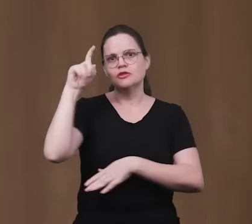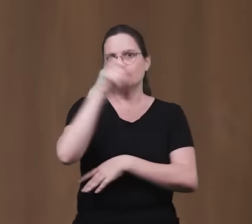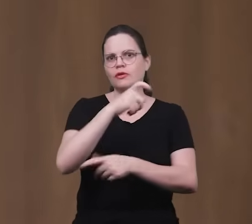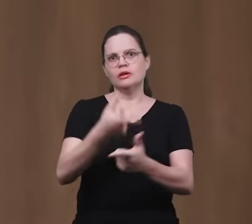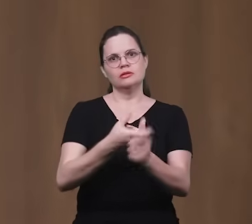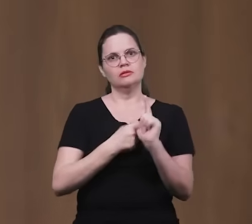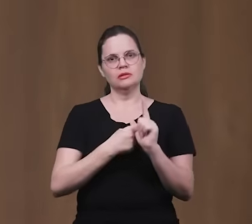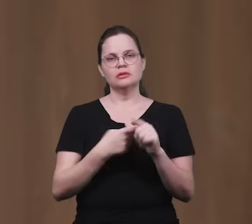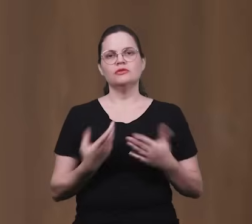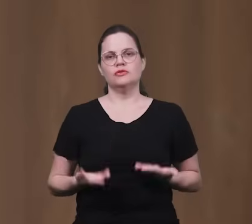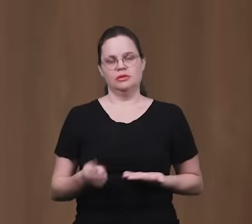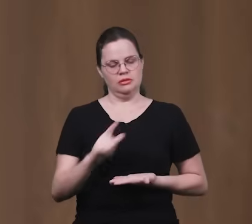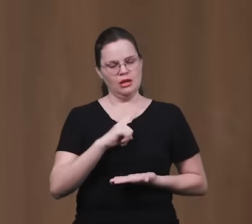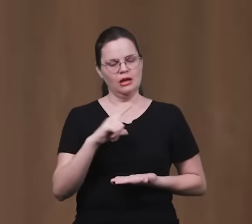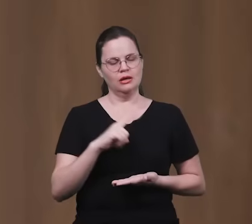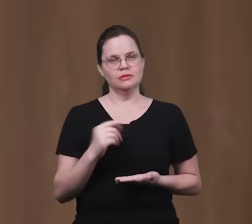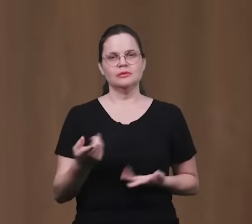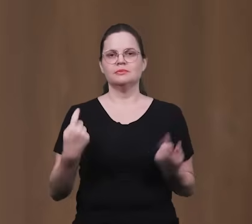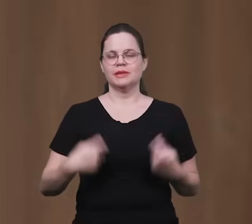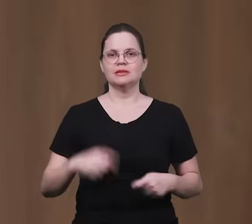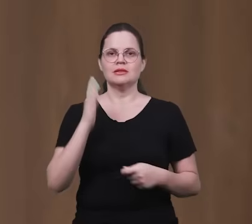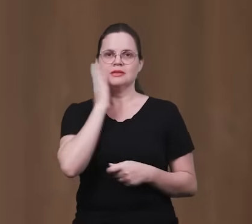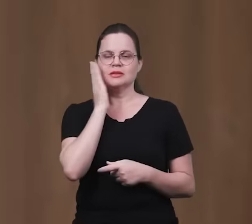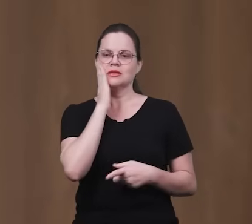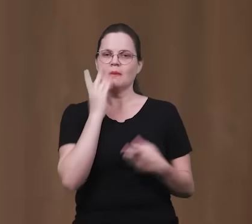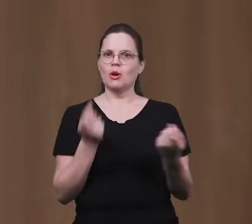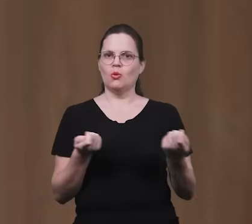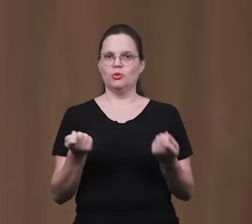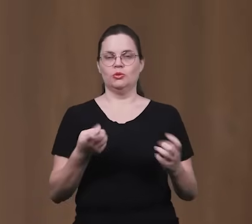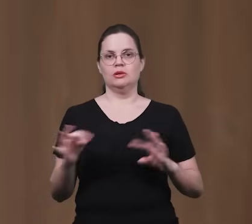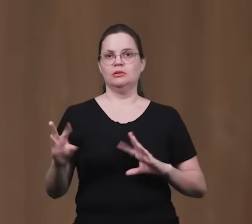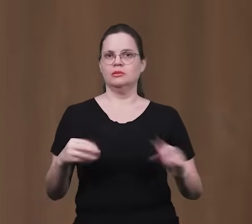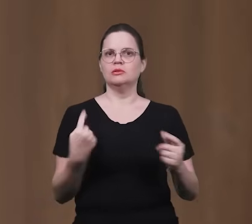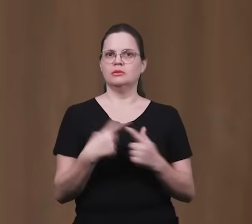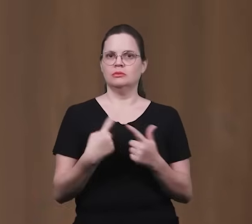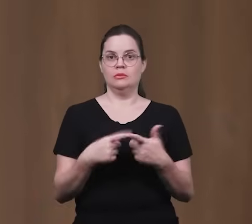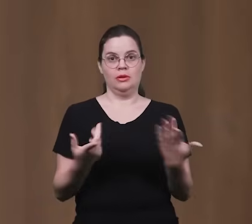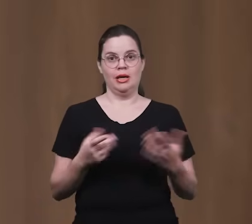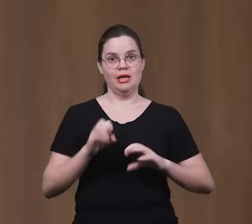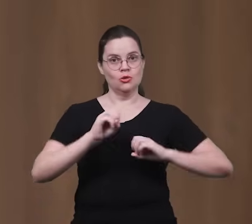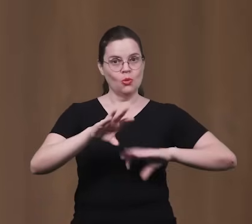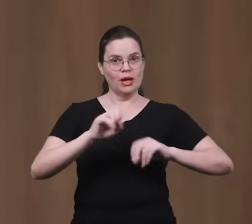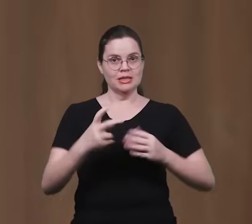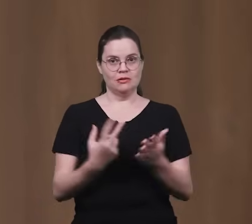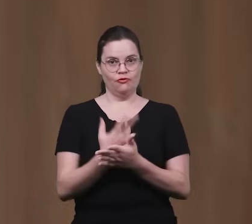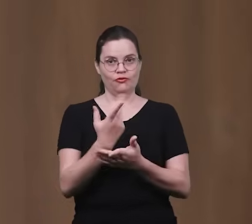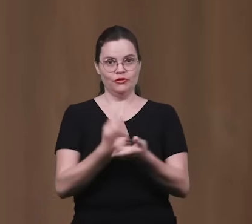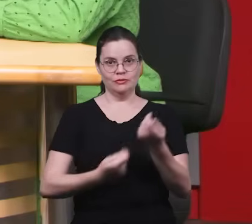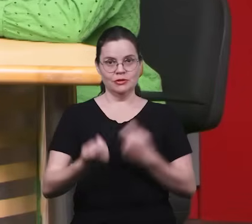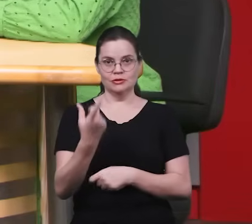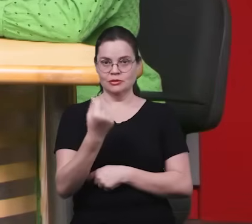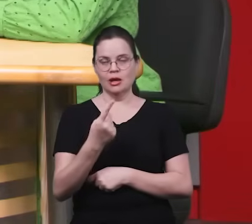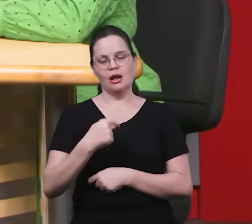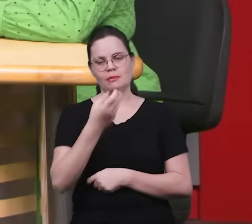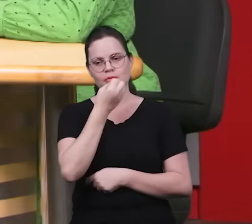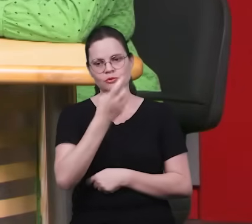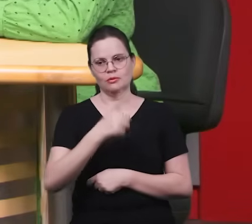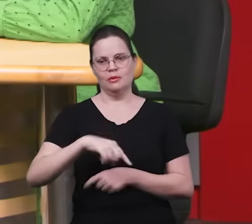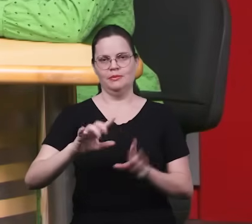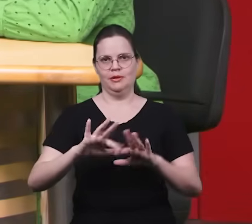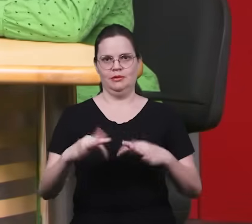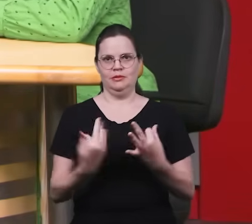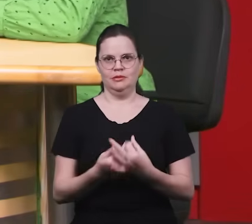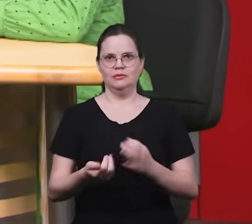muito endividadas. Então, tem que saber lidar, né? A educação financeira é base para a nossa família. E assim como a